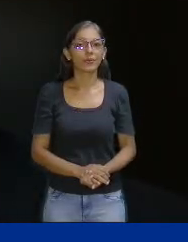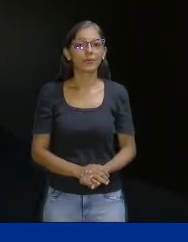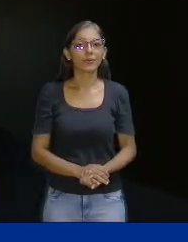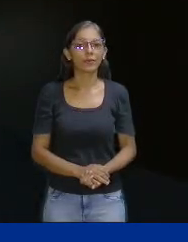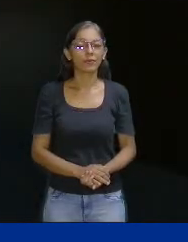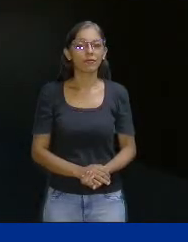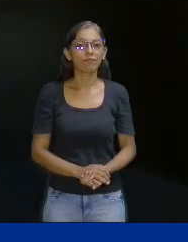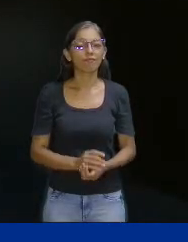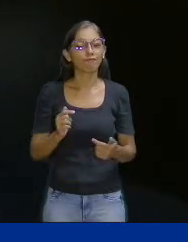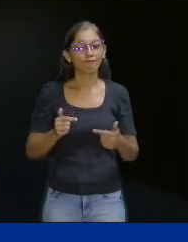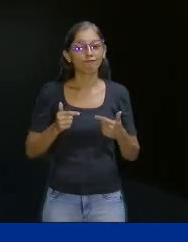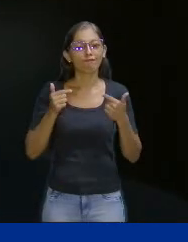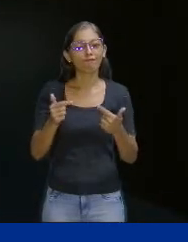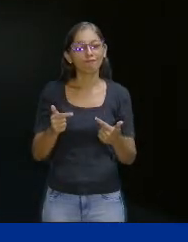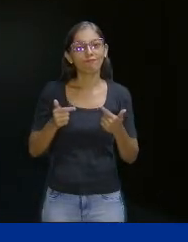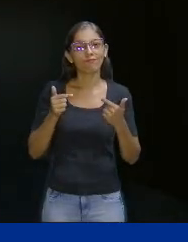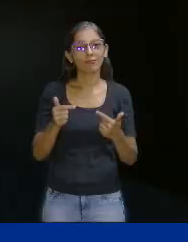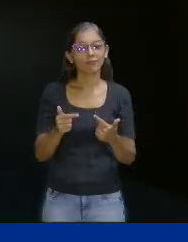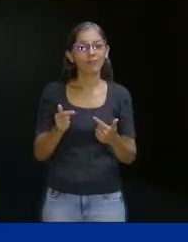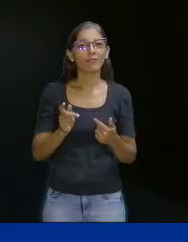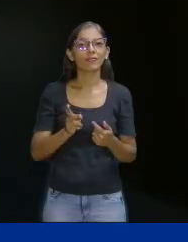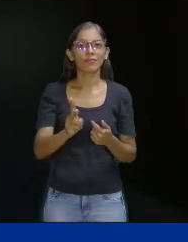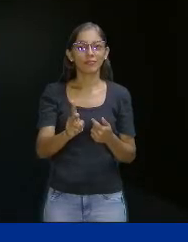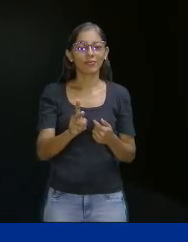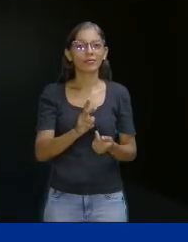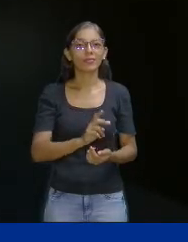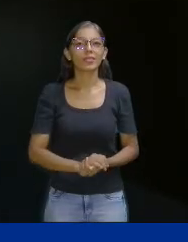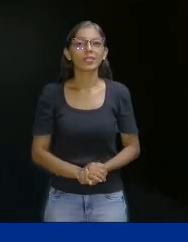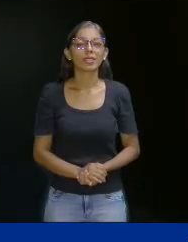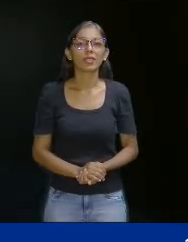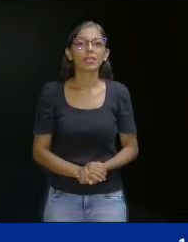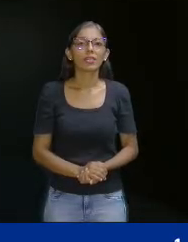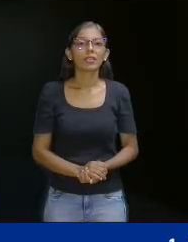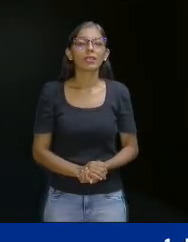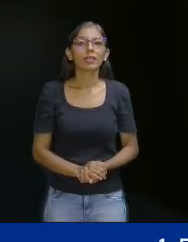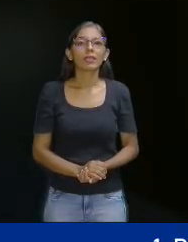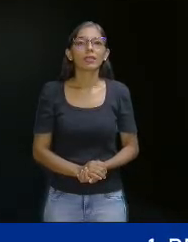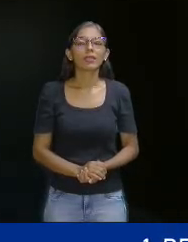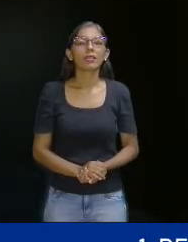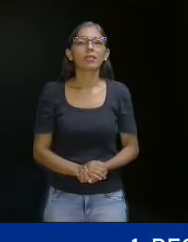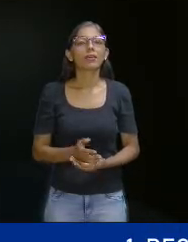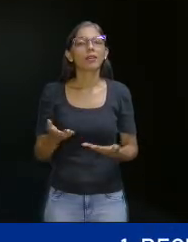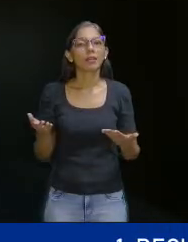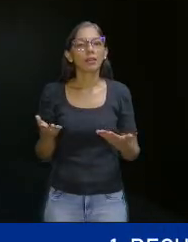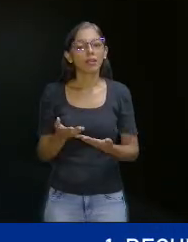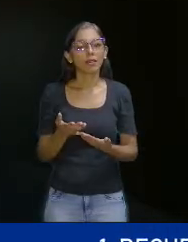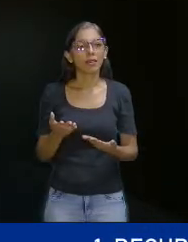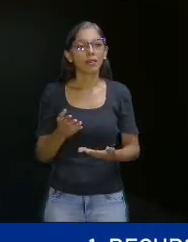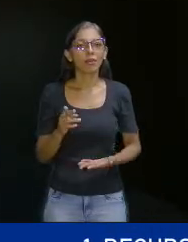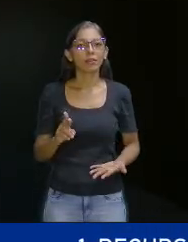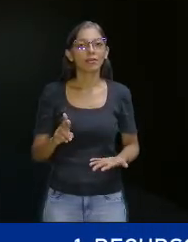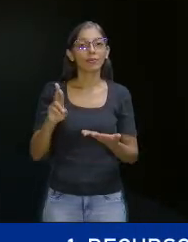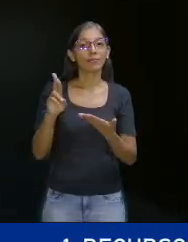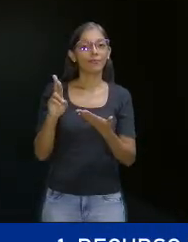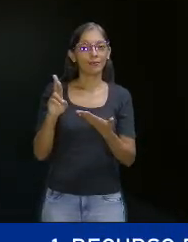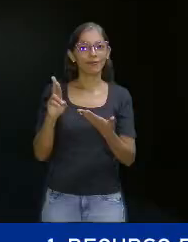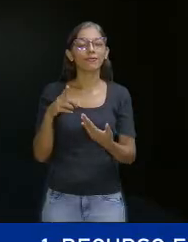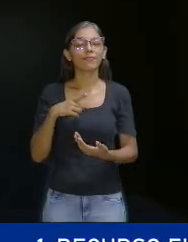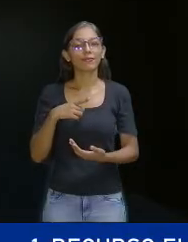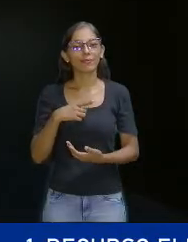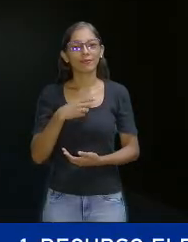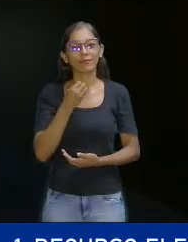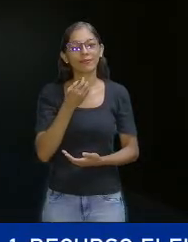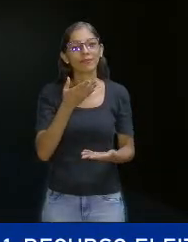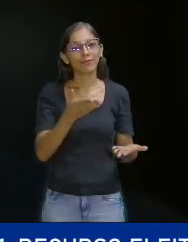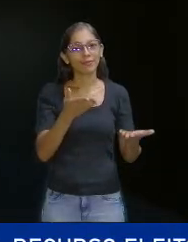de lutas e agruras do primeiro grau assumindo uma posição de destaque como essa. Seja